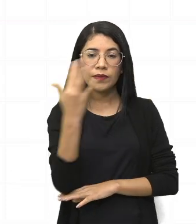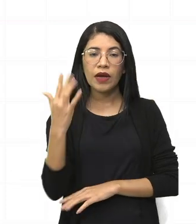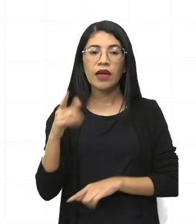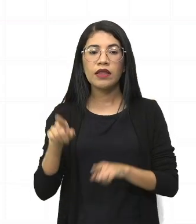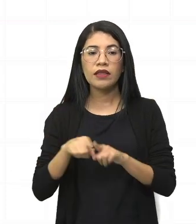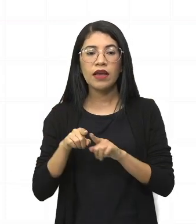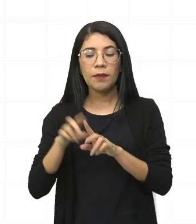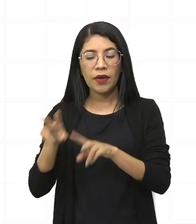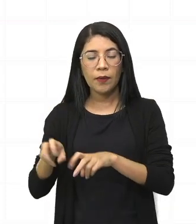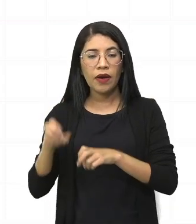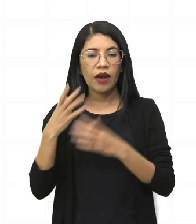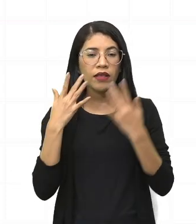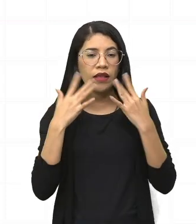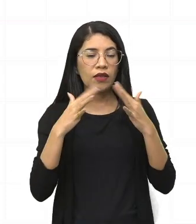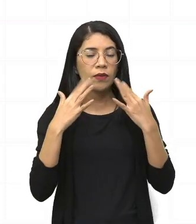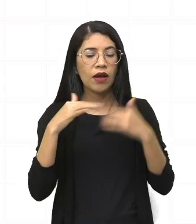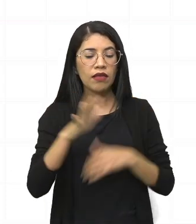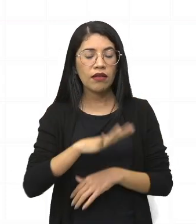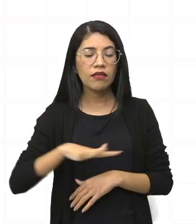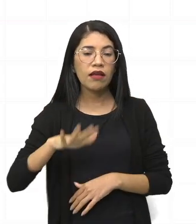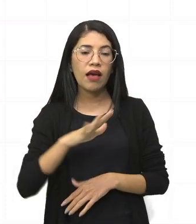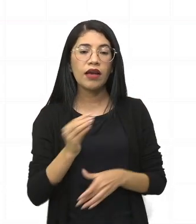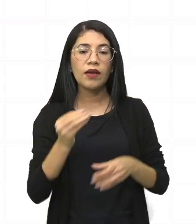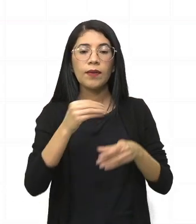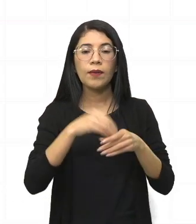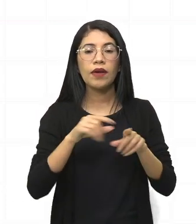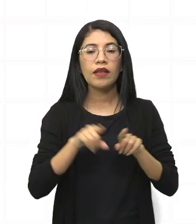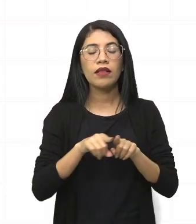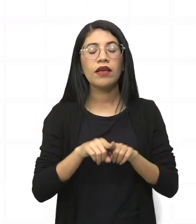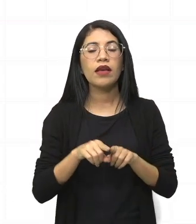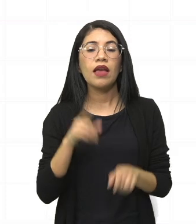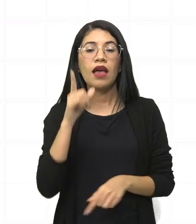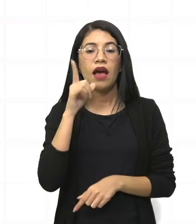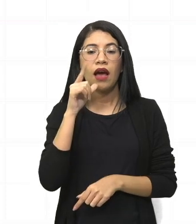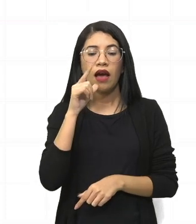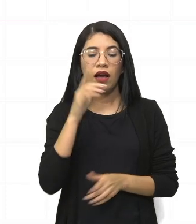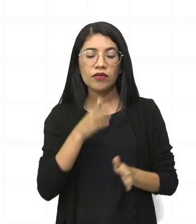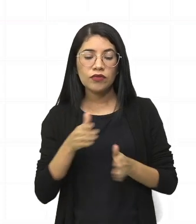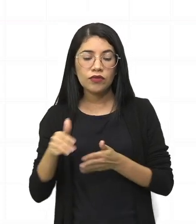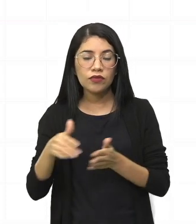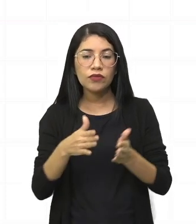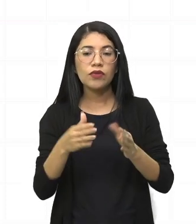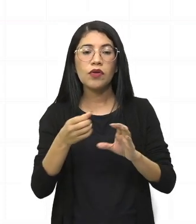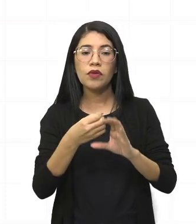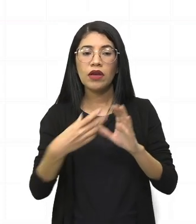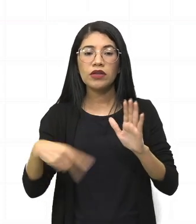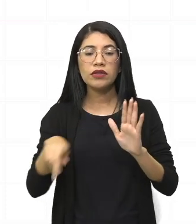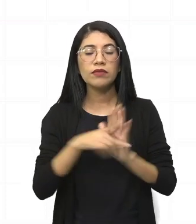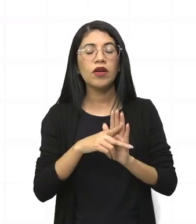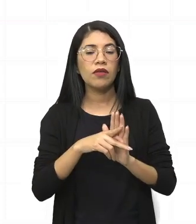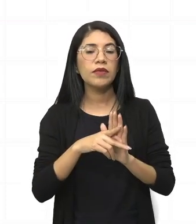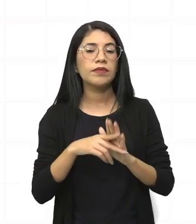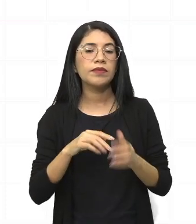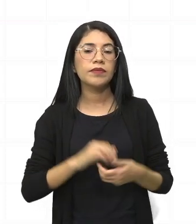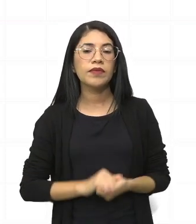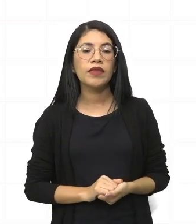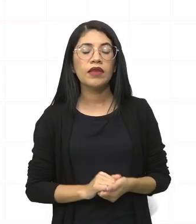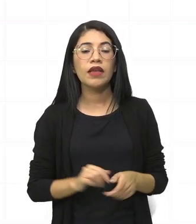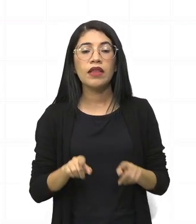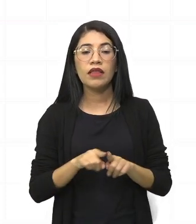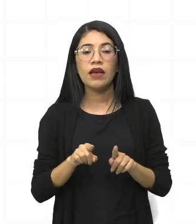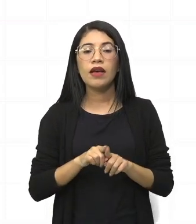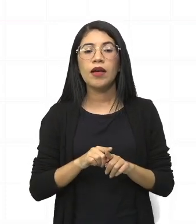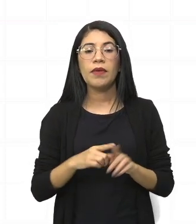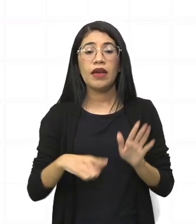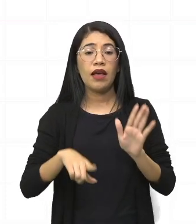seus recursos ambientais, que vai incluir as águas jurisdicionais com características naturais relevantes,